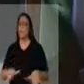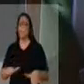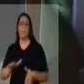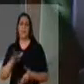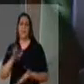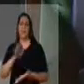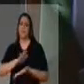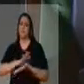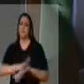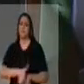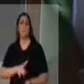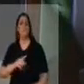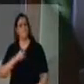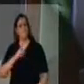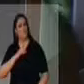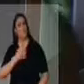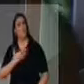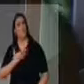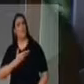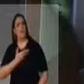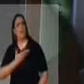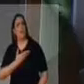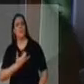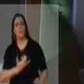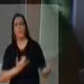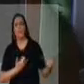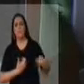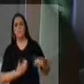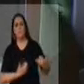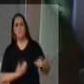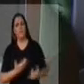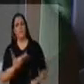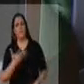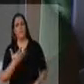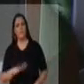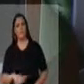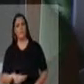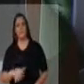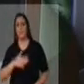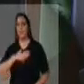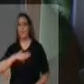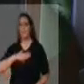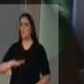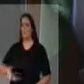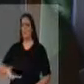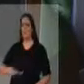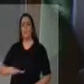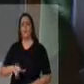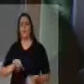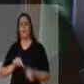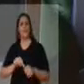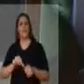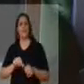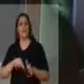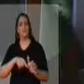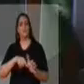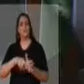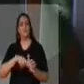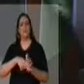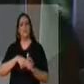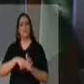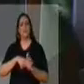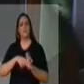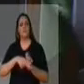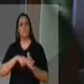meus que dizem que não se sentem à vontade para fazer a prevenção masculina. Tem